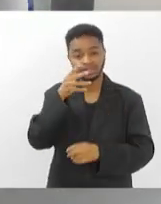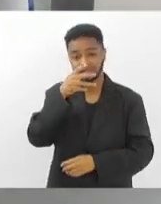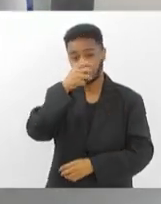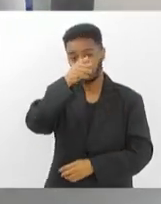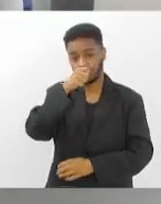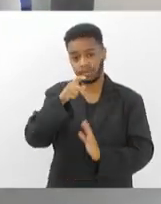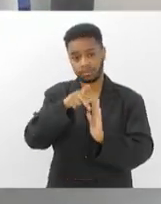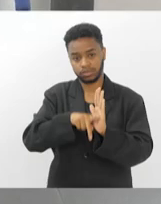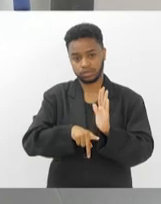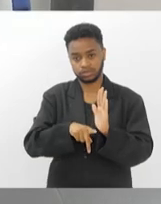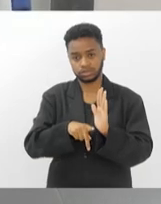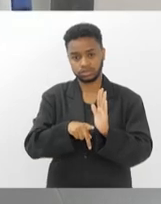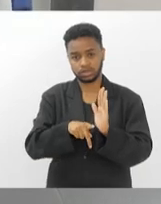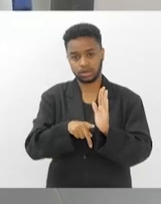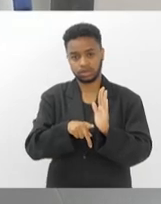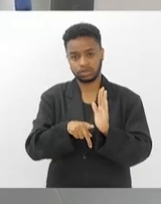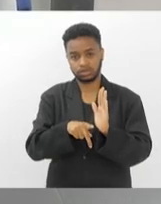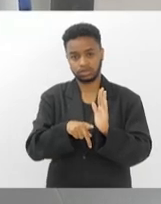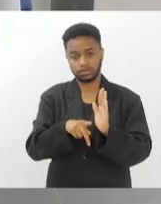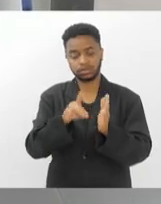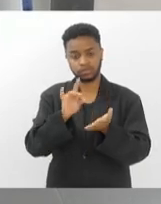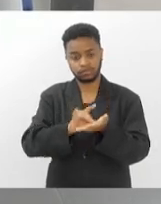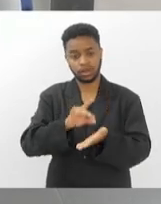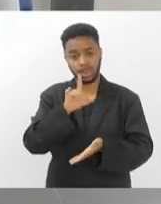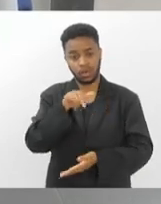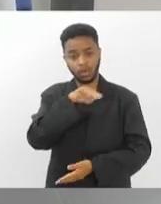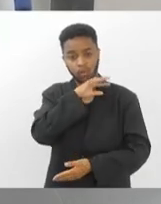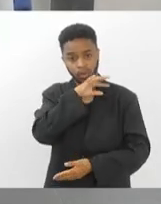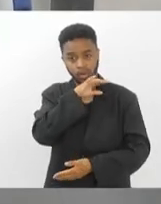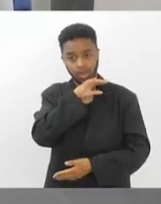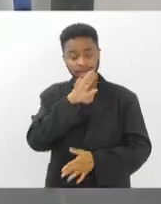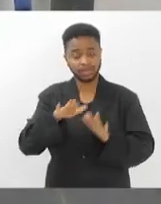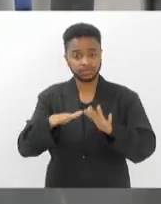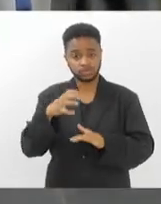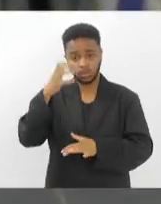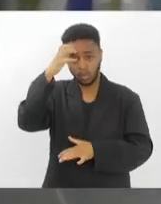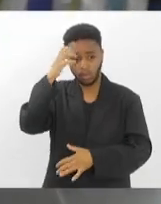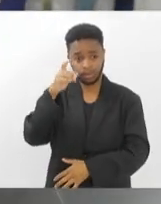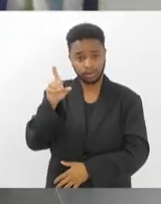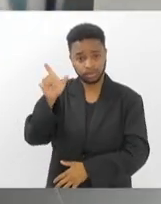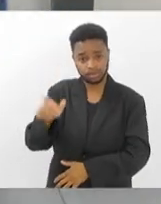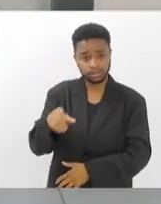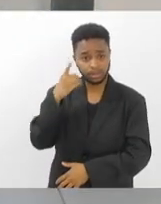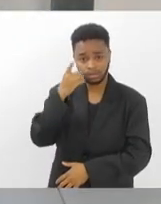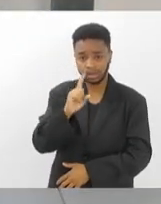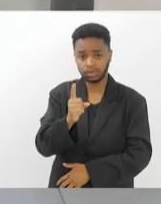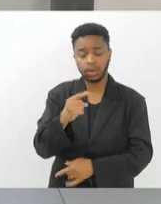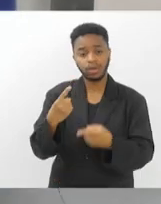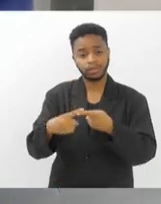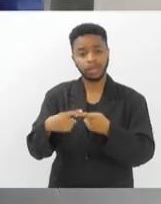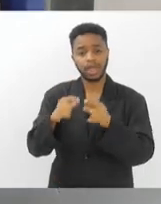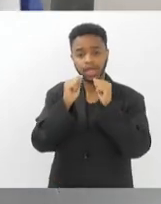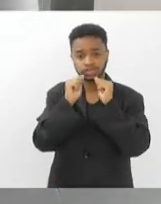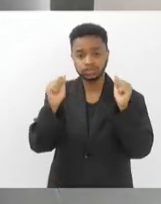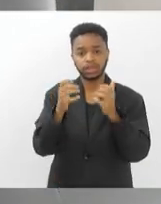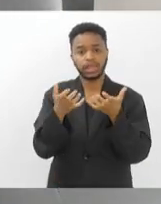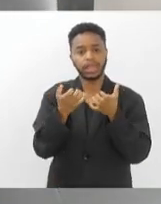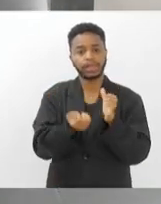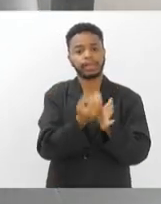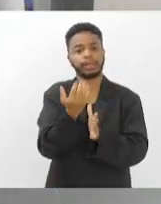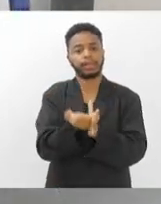projetos que são ruins. Muitas vezes não é culpa nem do deputado, não. São assessorias que querem produzir E